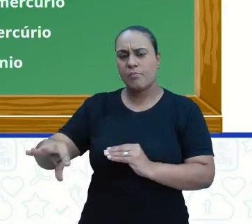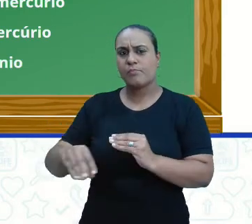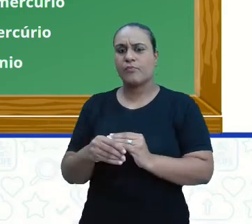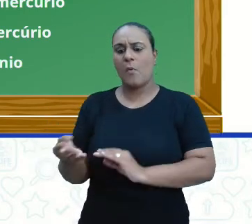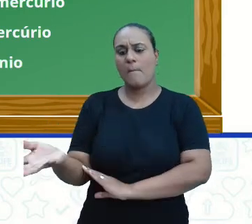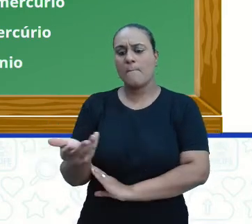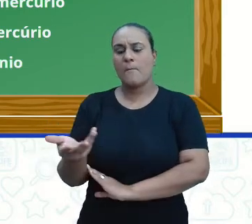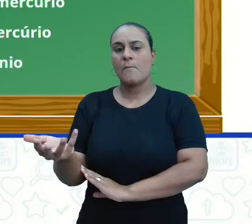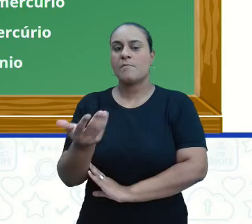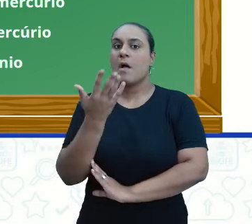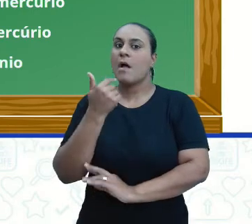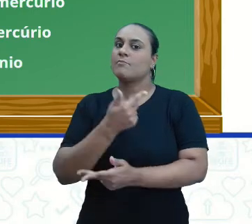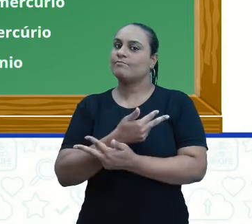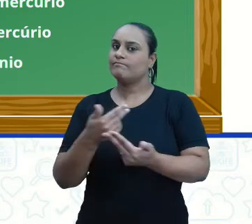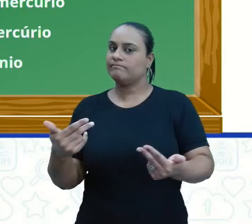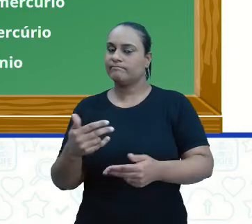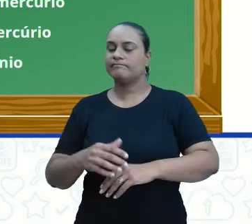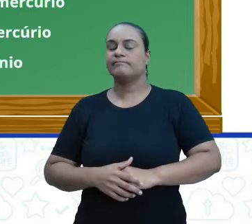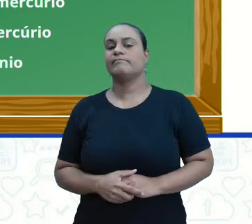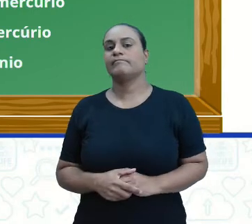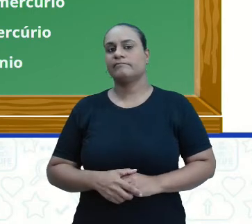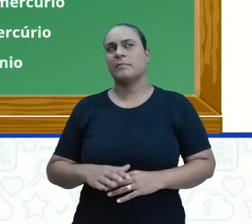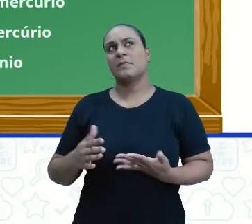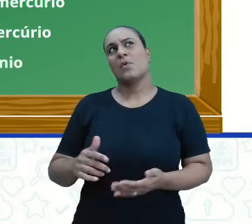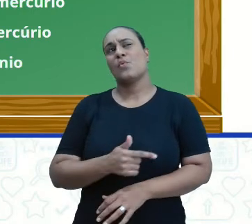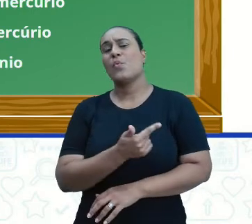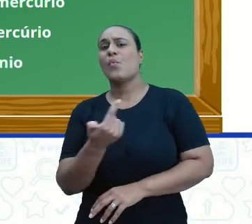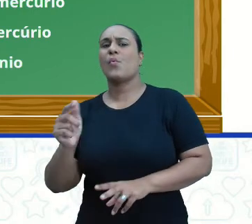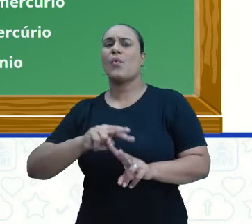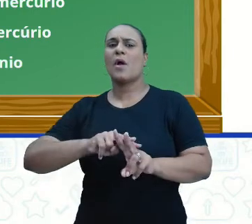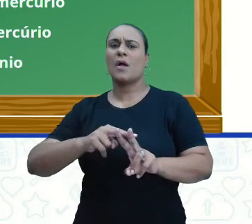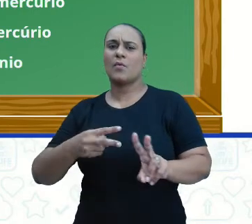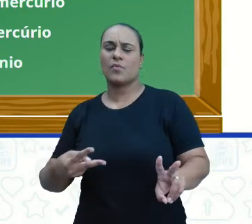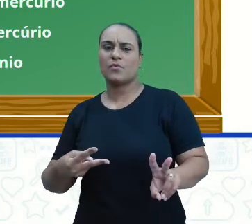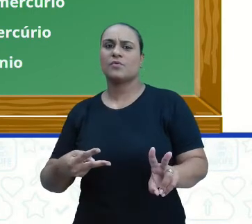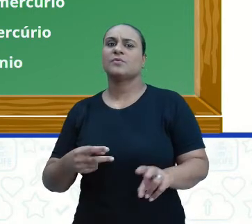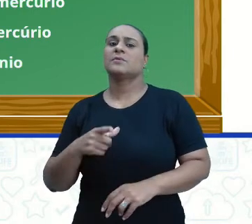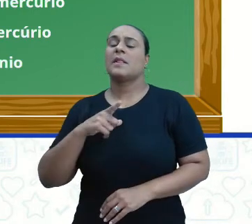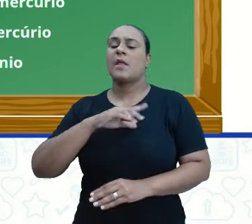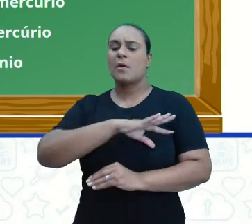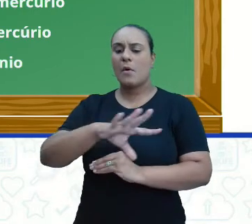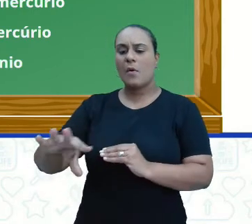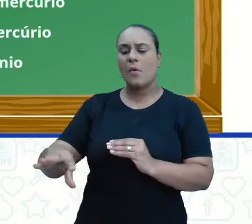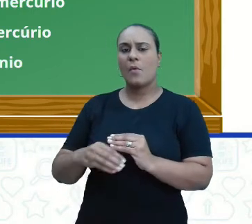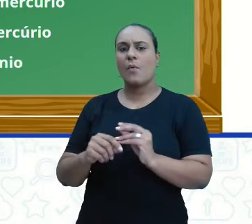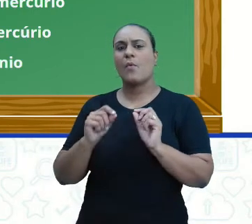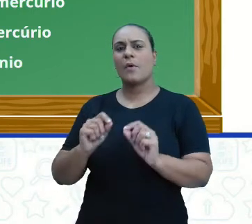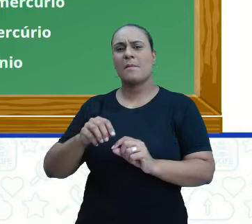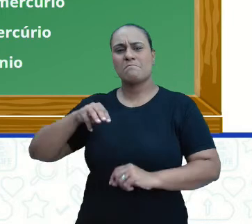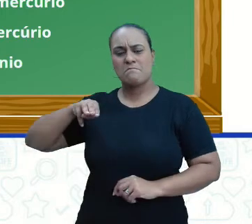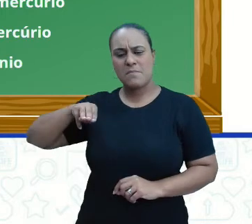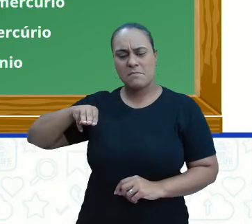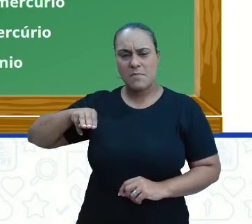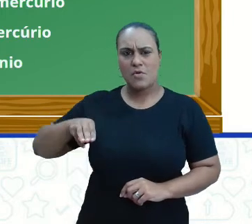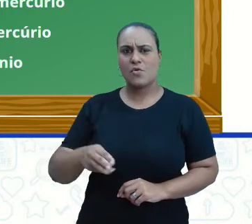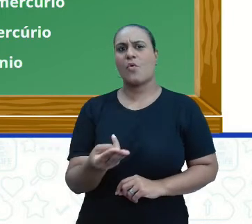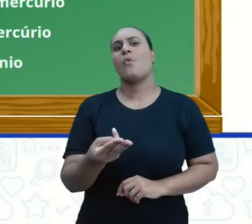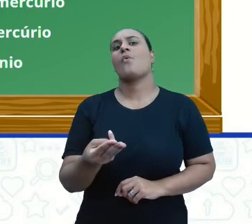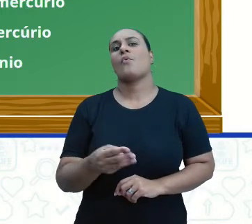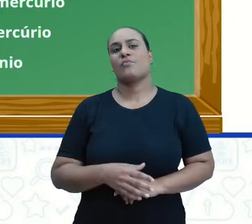alimentos. Para tanto, além de outros recursos, são adicionados milhões de toneladas